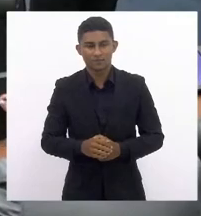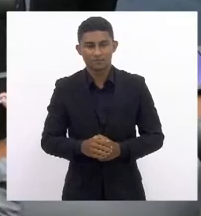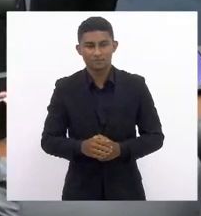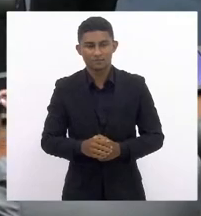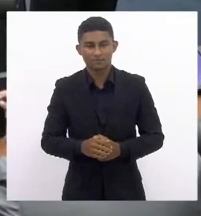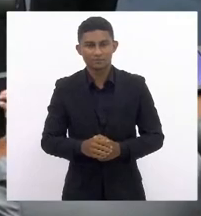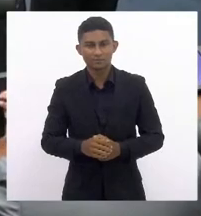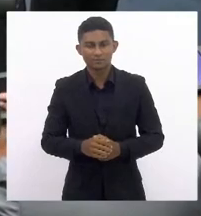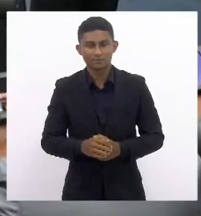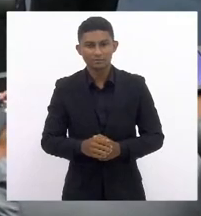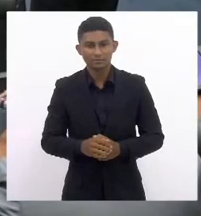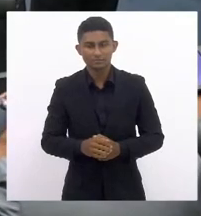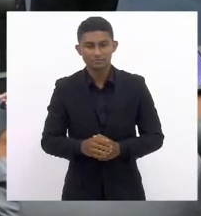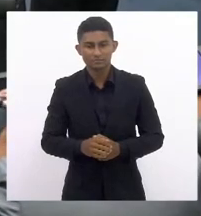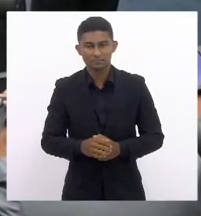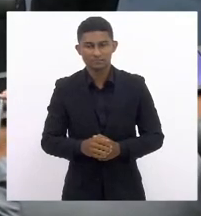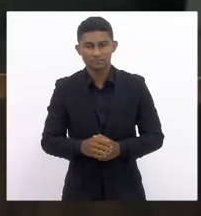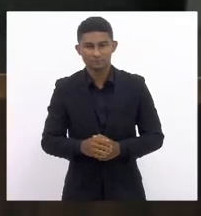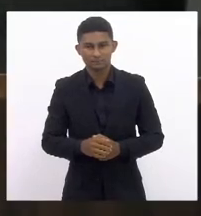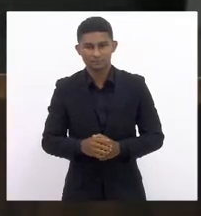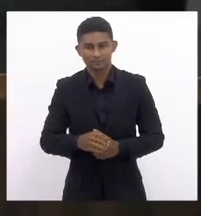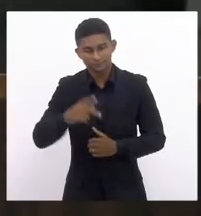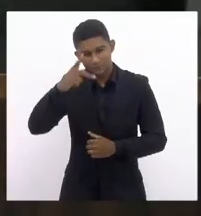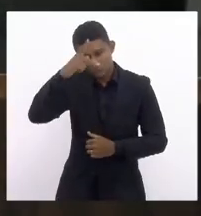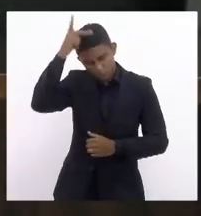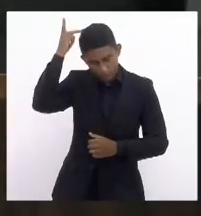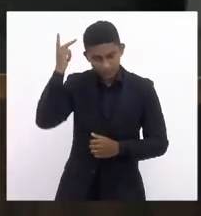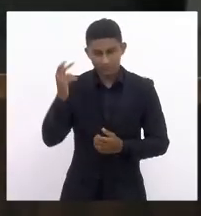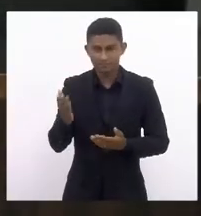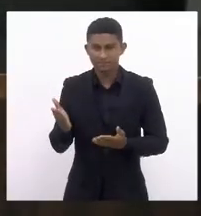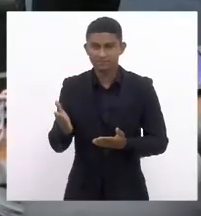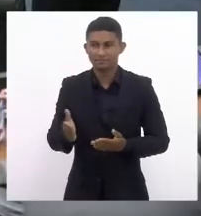No lugar do Márcio, Luiz Paulo.